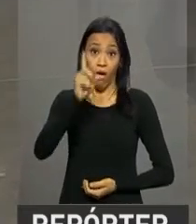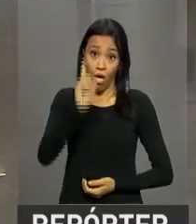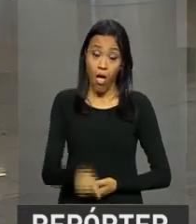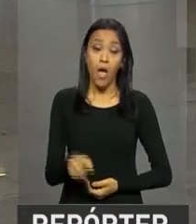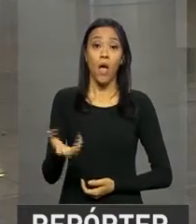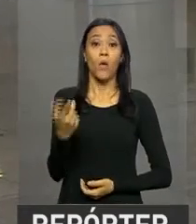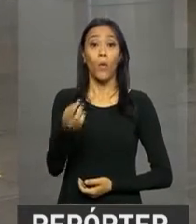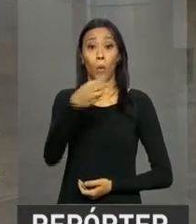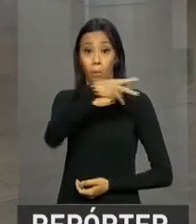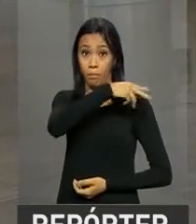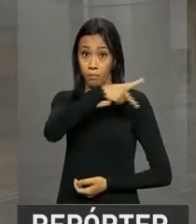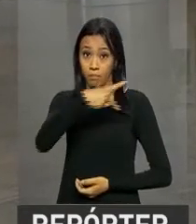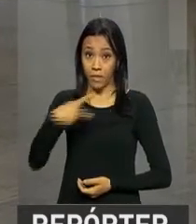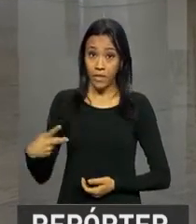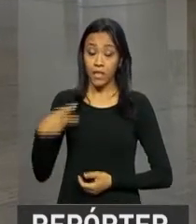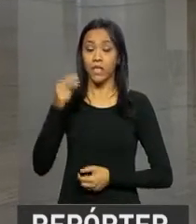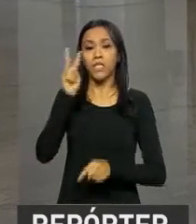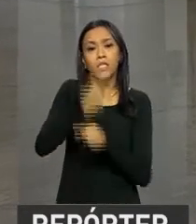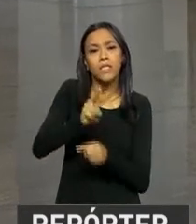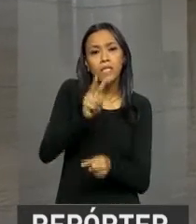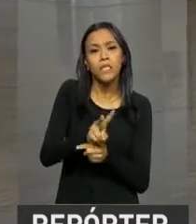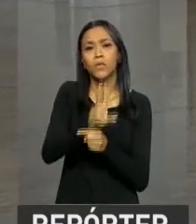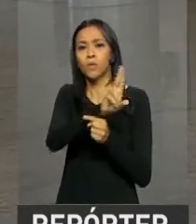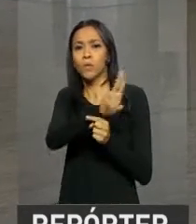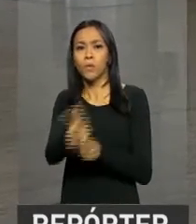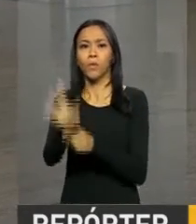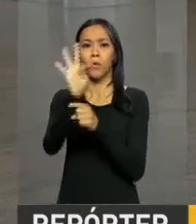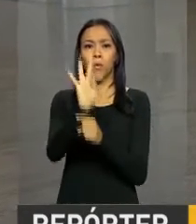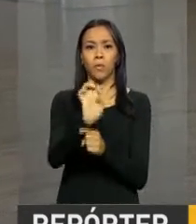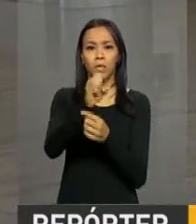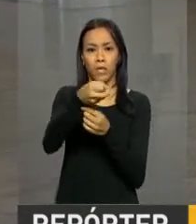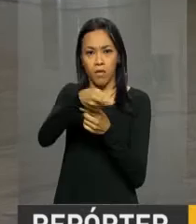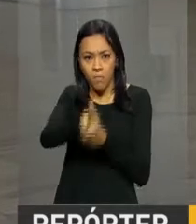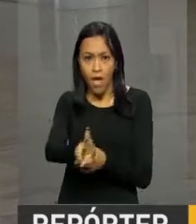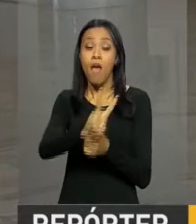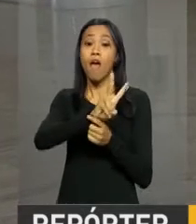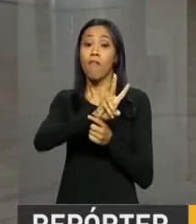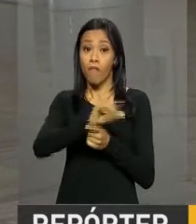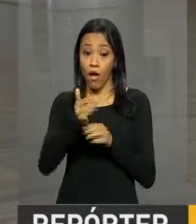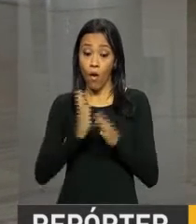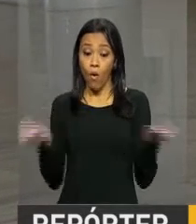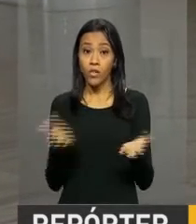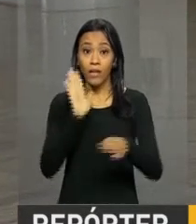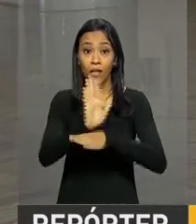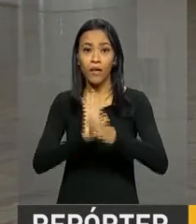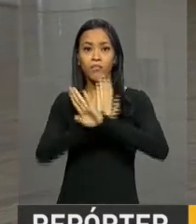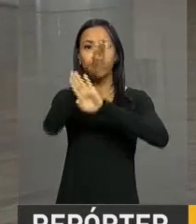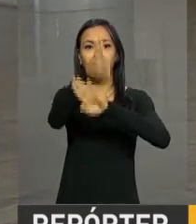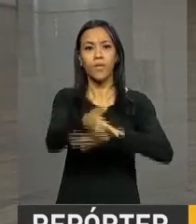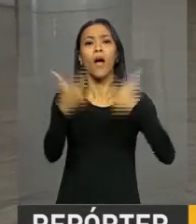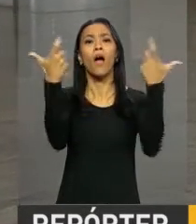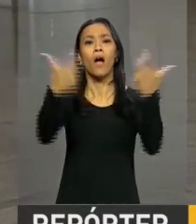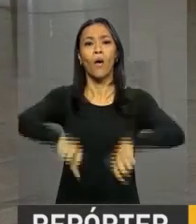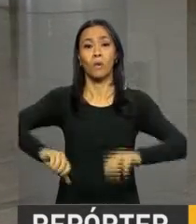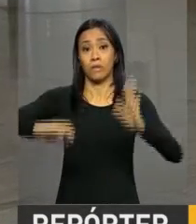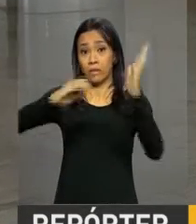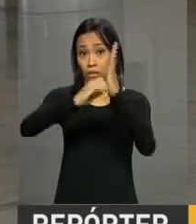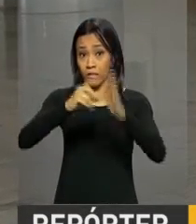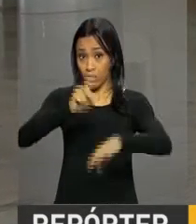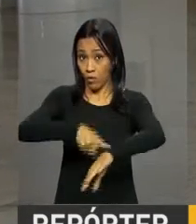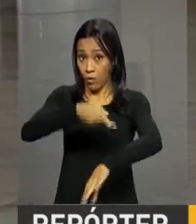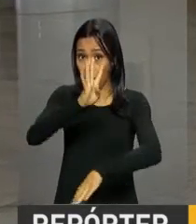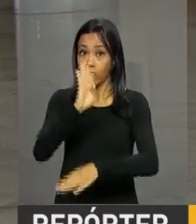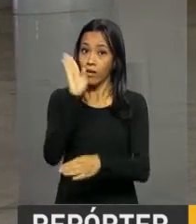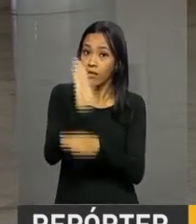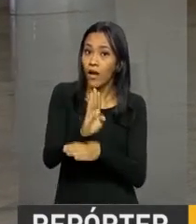da república interino michel temer vai hoje à tarde ao senado federal às quatro horas da tarde e deve entregar ao